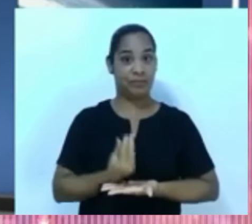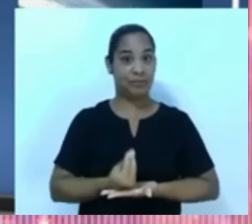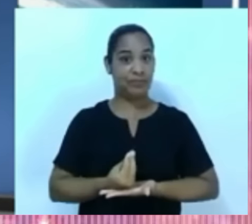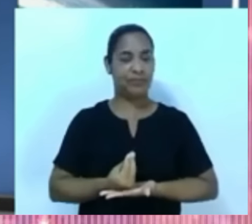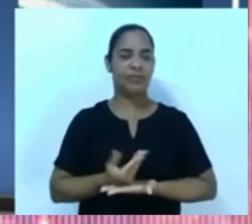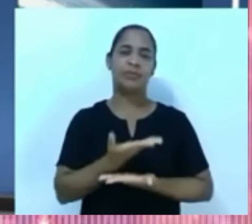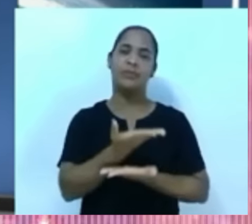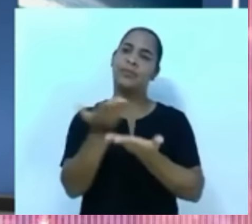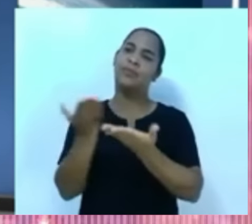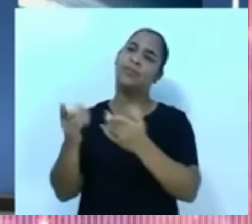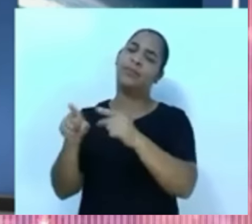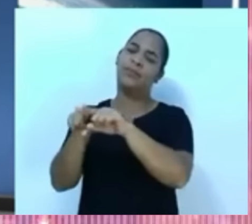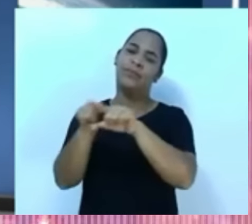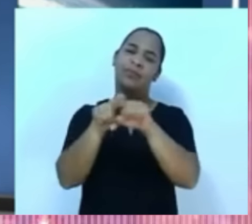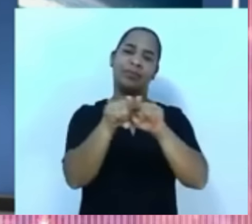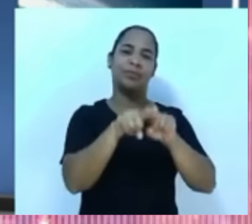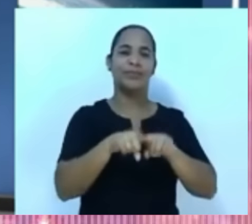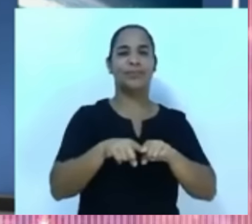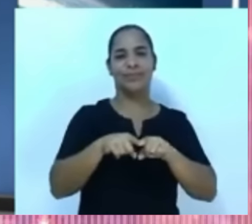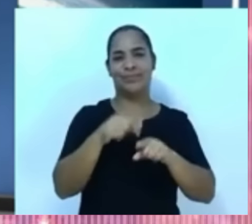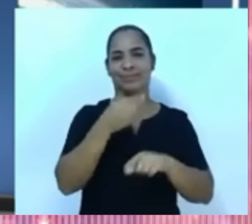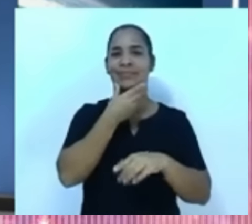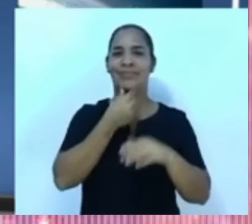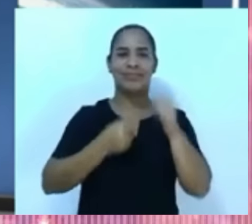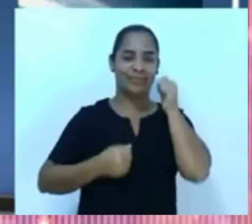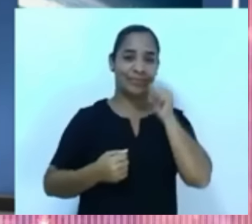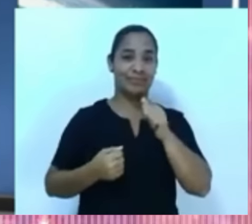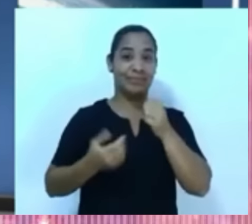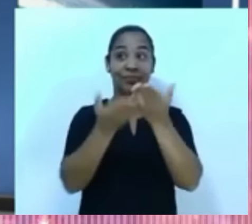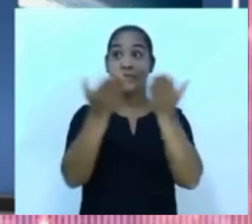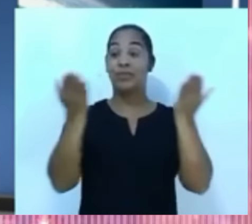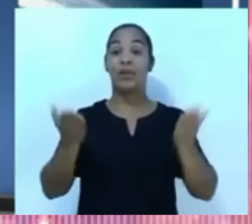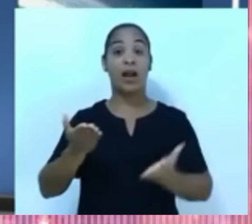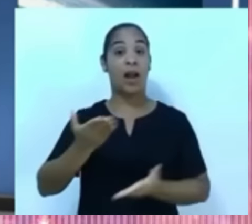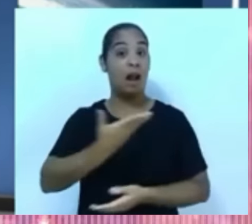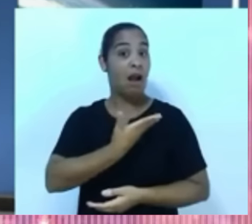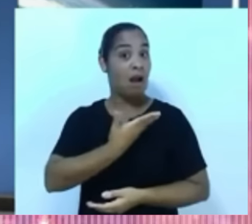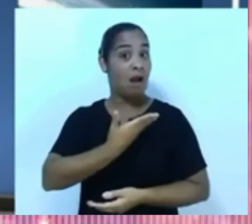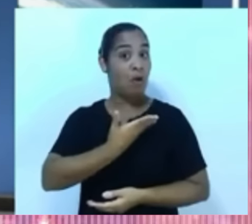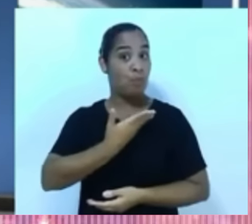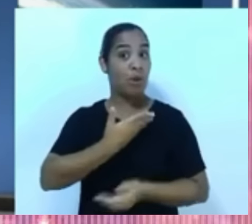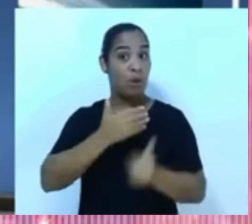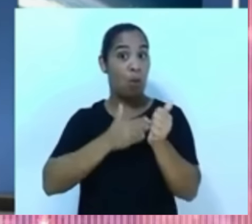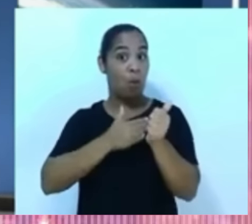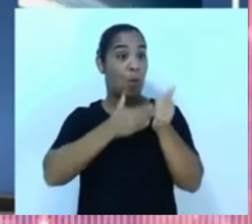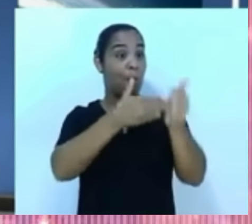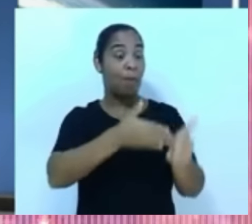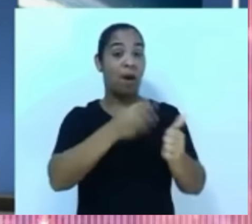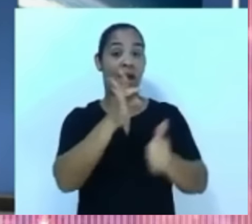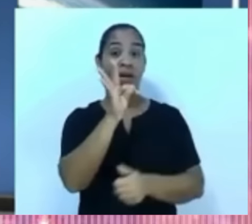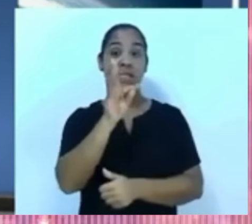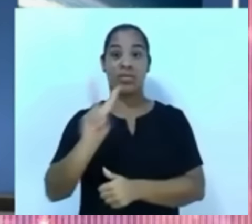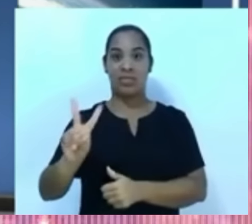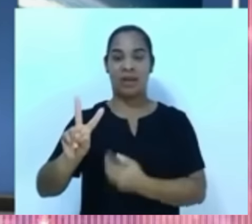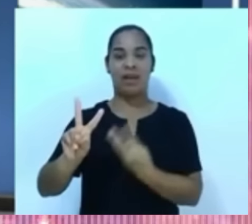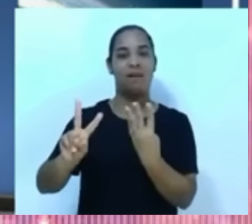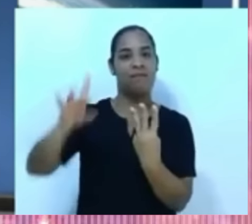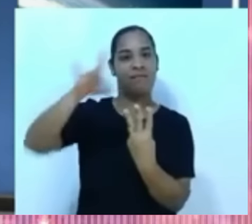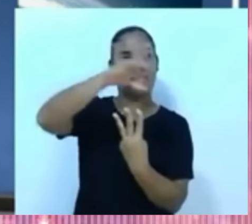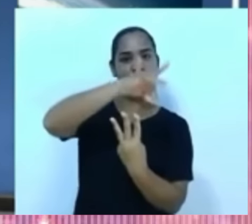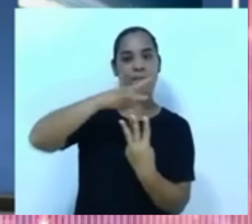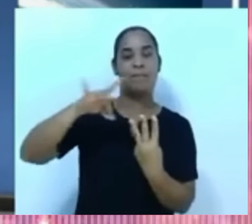minhas irmãs Caros Amigos que nos acompanham através da web tv manção do caminho e